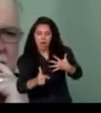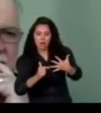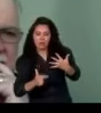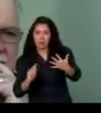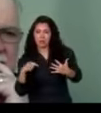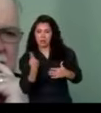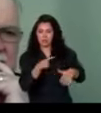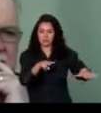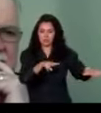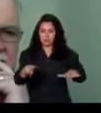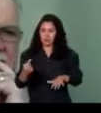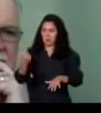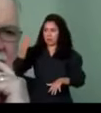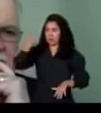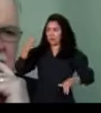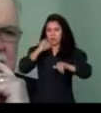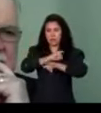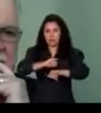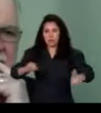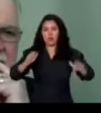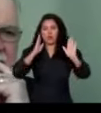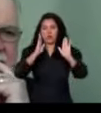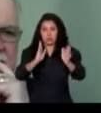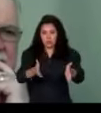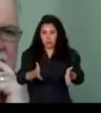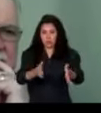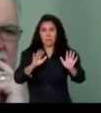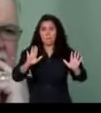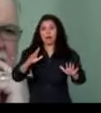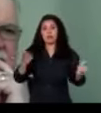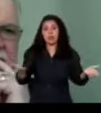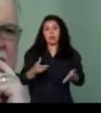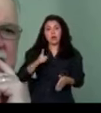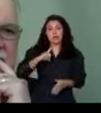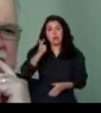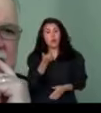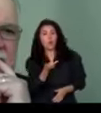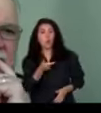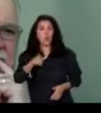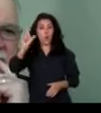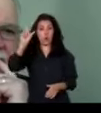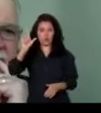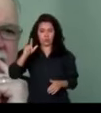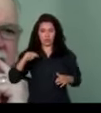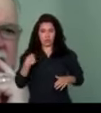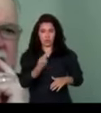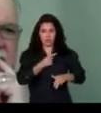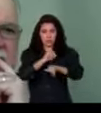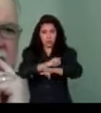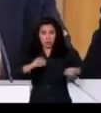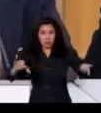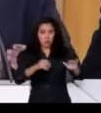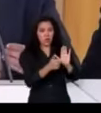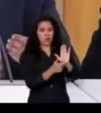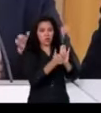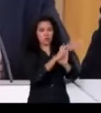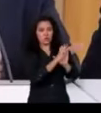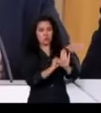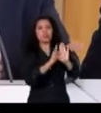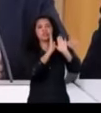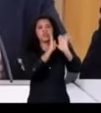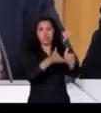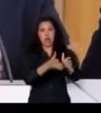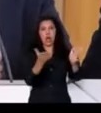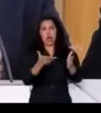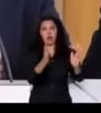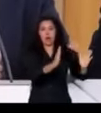Hoje nós estamos anunciando um outro aporte então para além desses 12 bilhões que foram discutidos